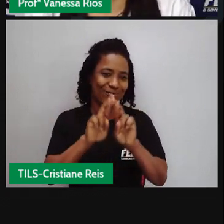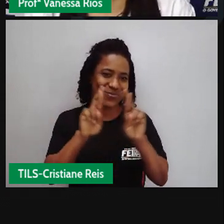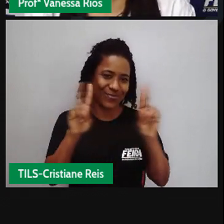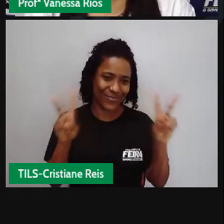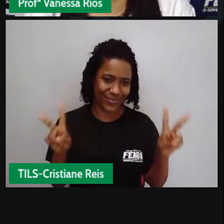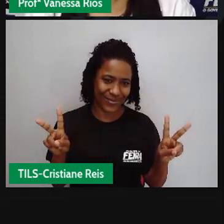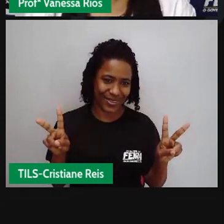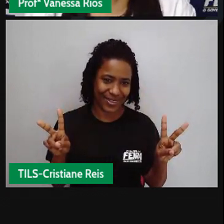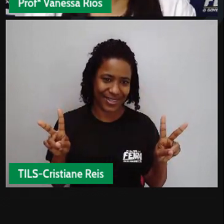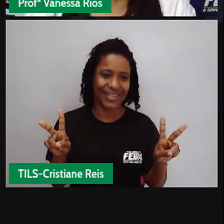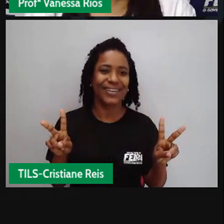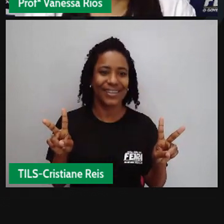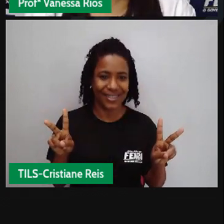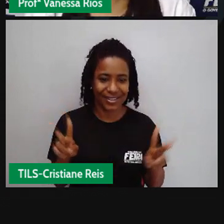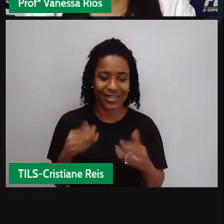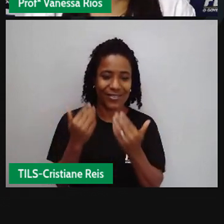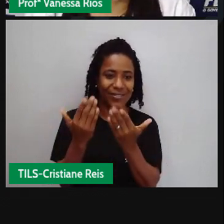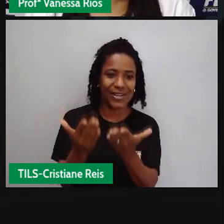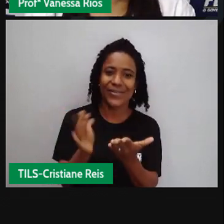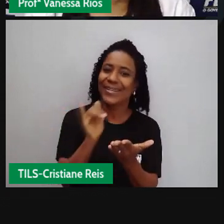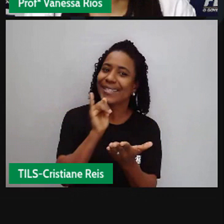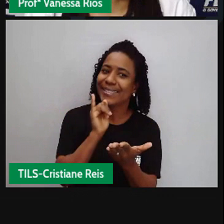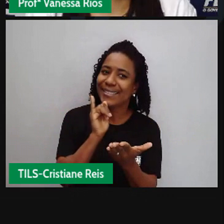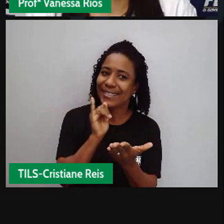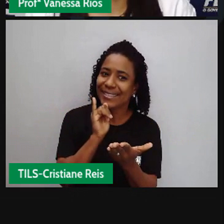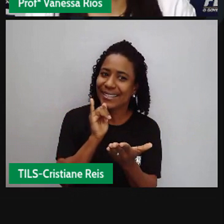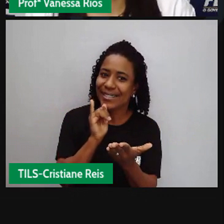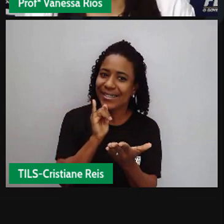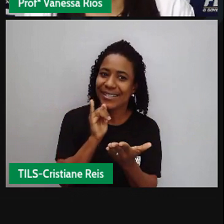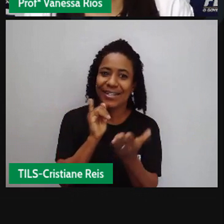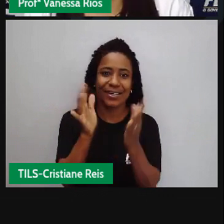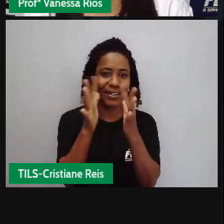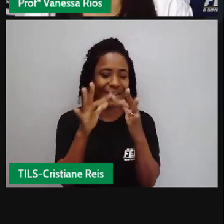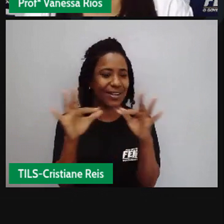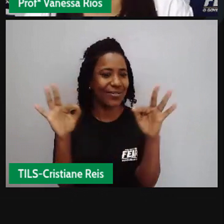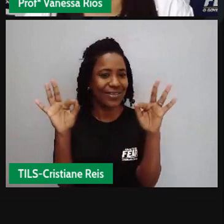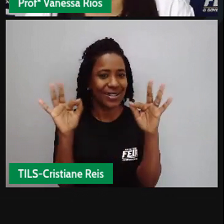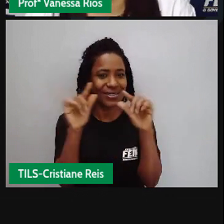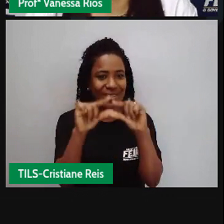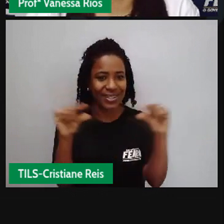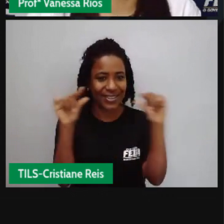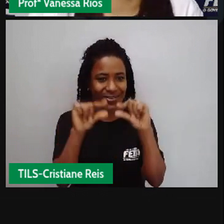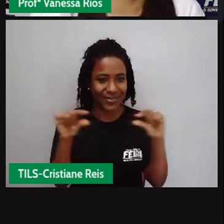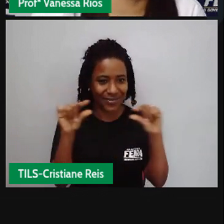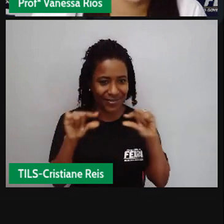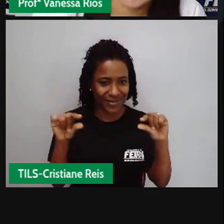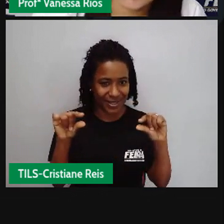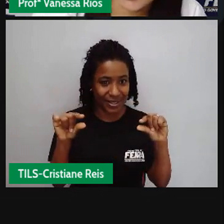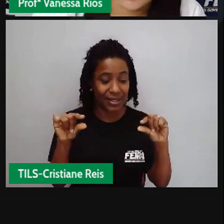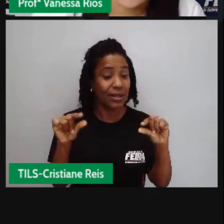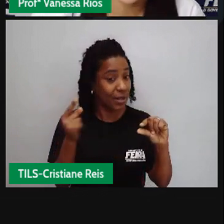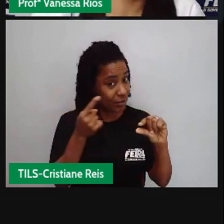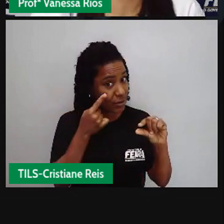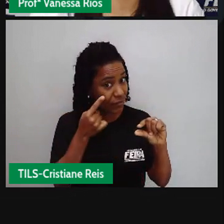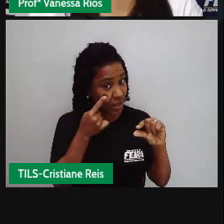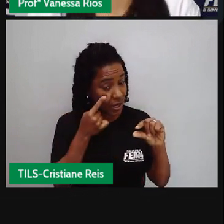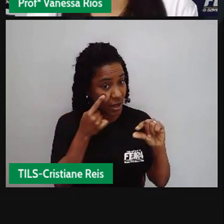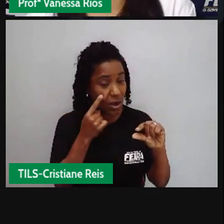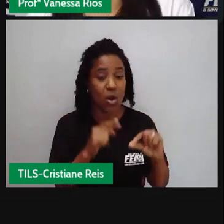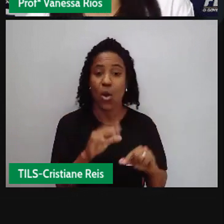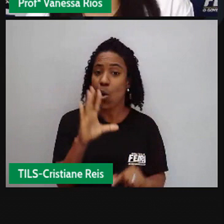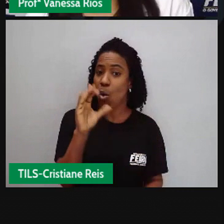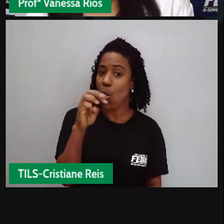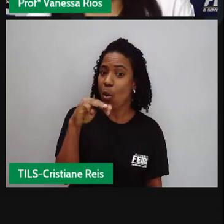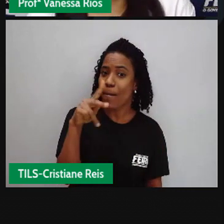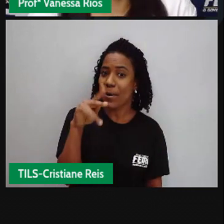a forma aí, alguns exemplos, né, das frases, para a gente entender aí se eu utilizo comprimento com O ou